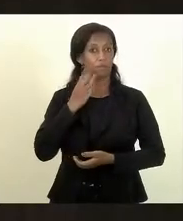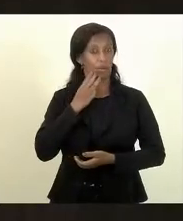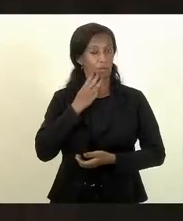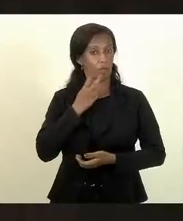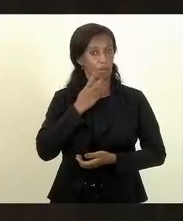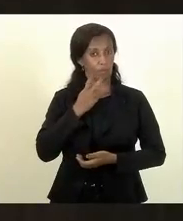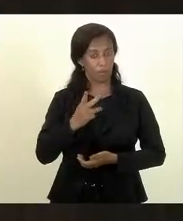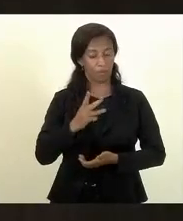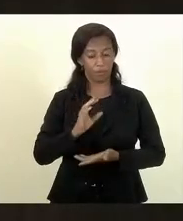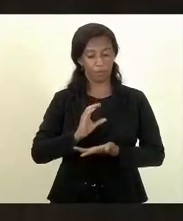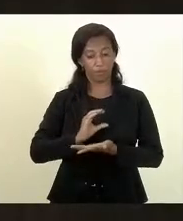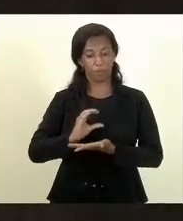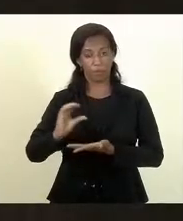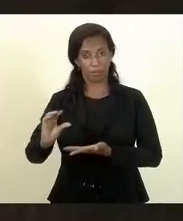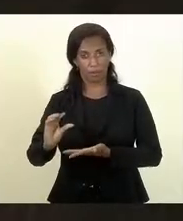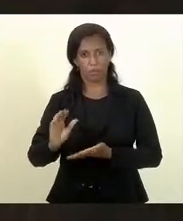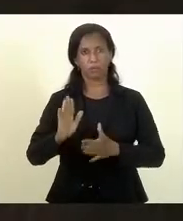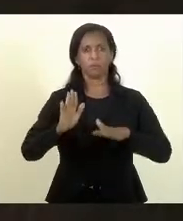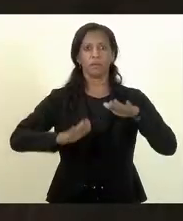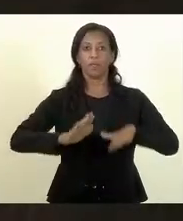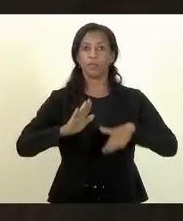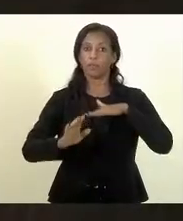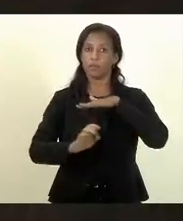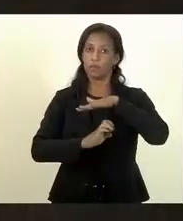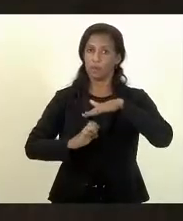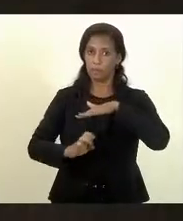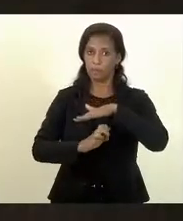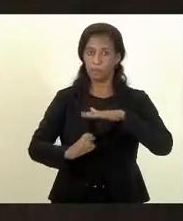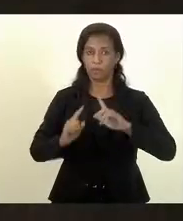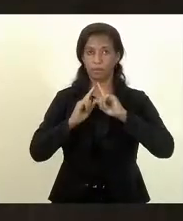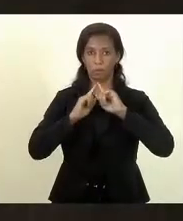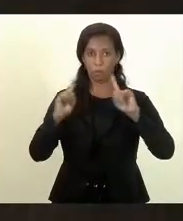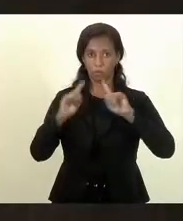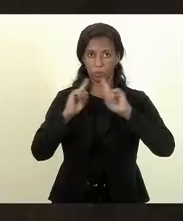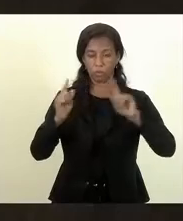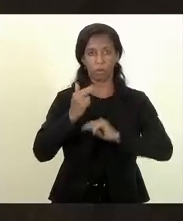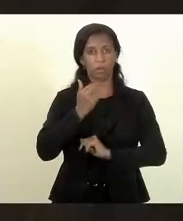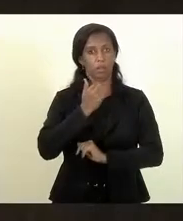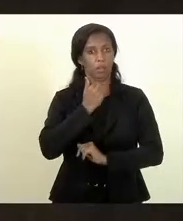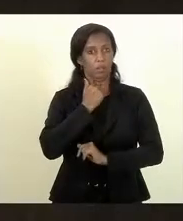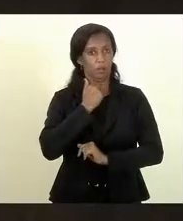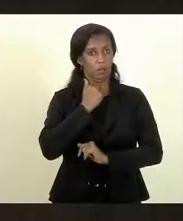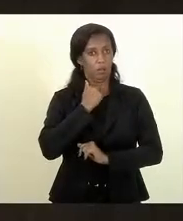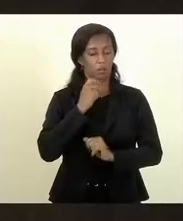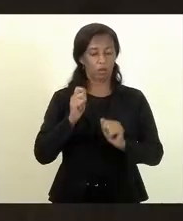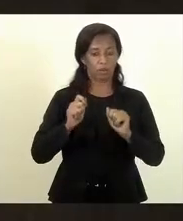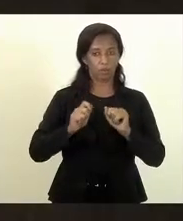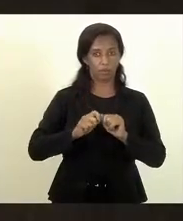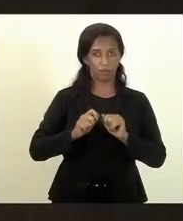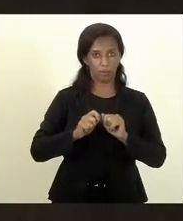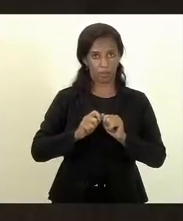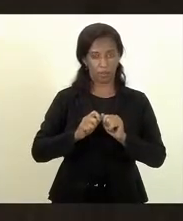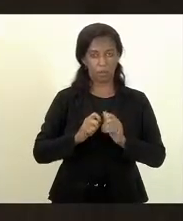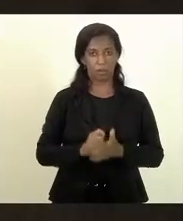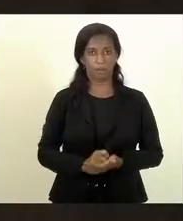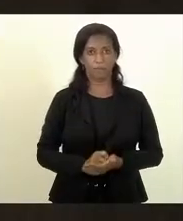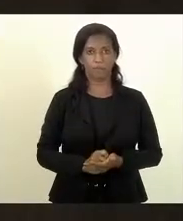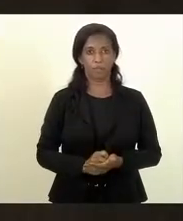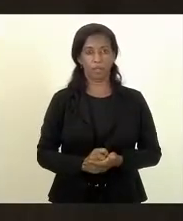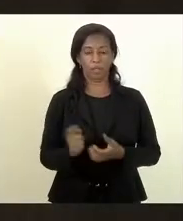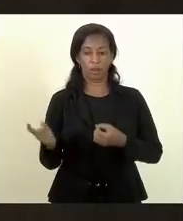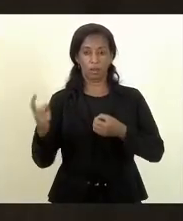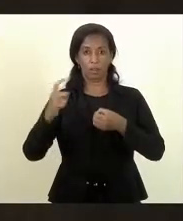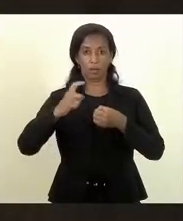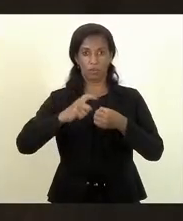repasse. Muitas vezes as empresas, quando reclamam que não podem fazer a